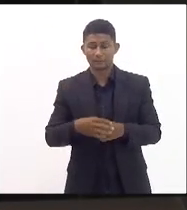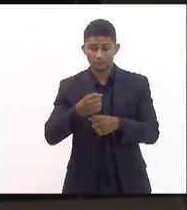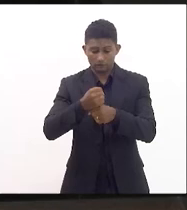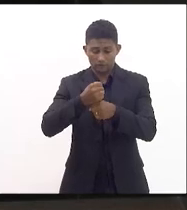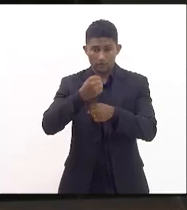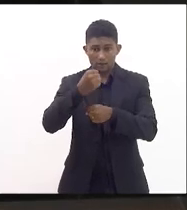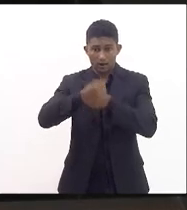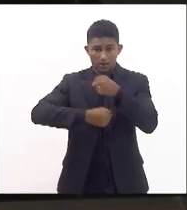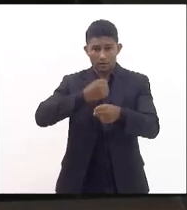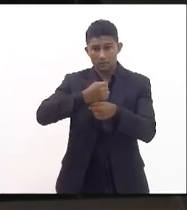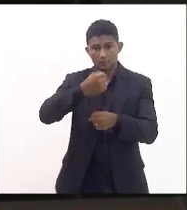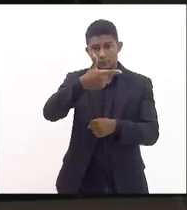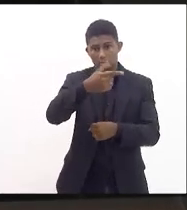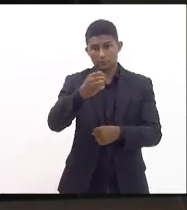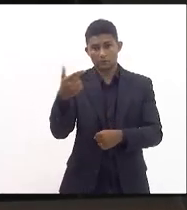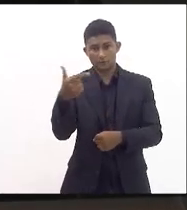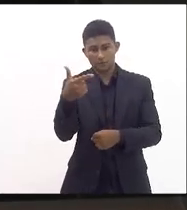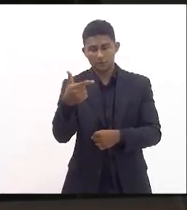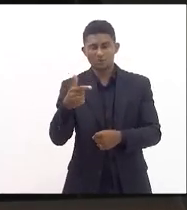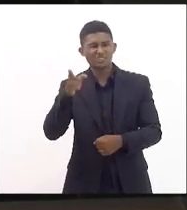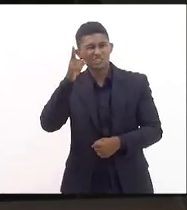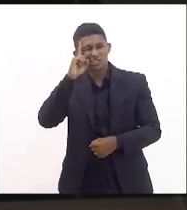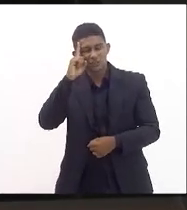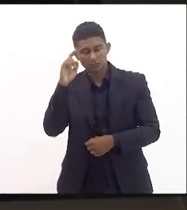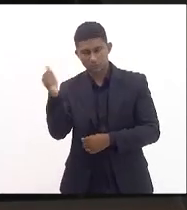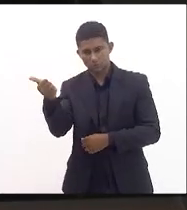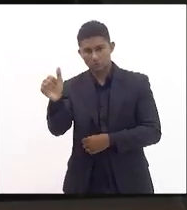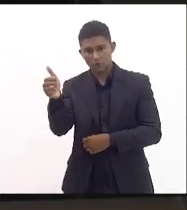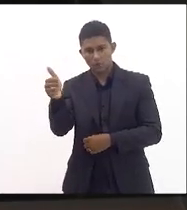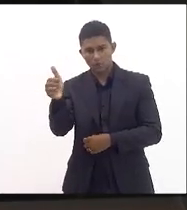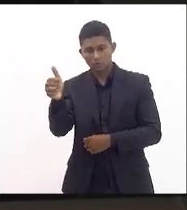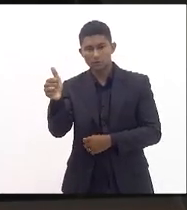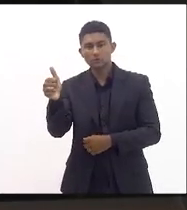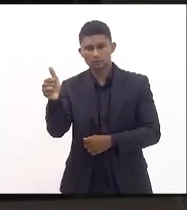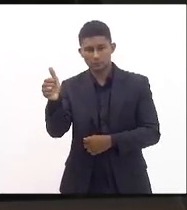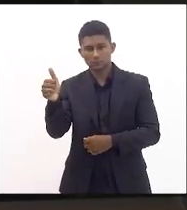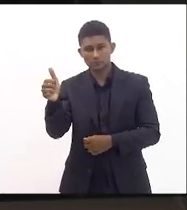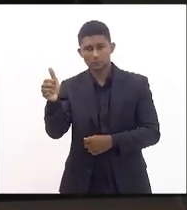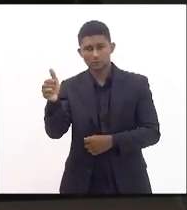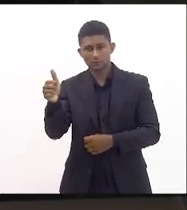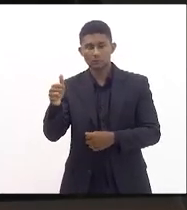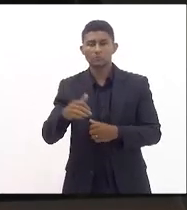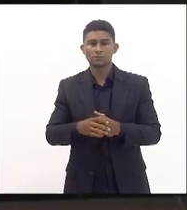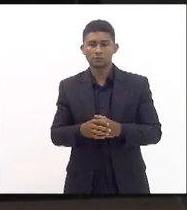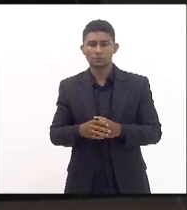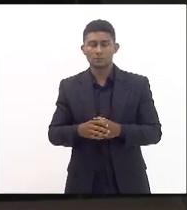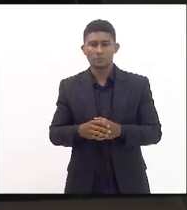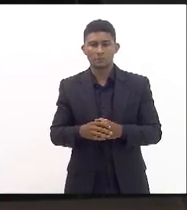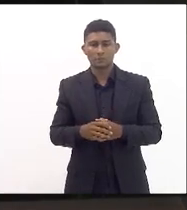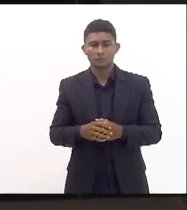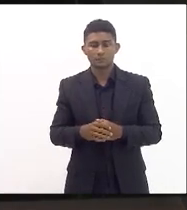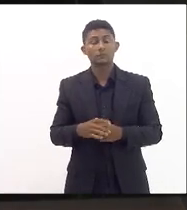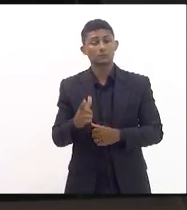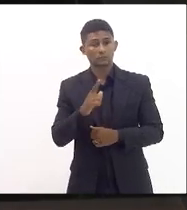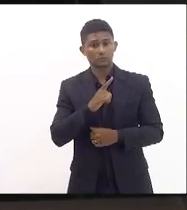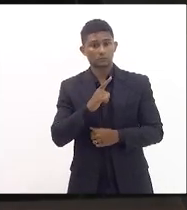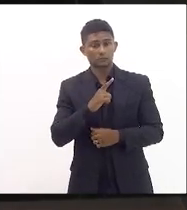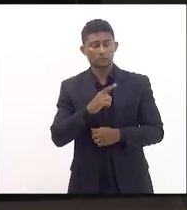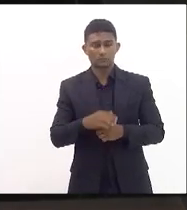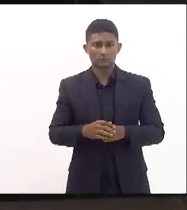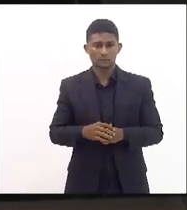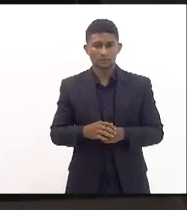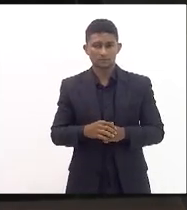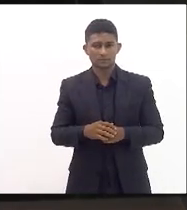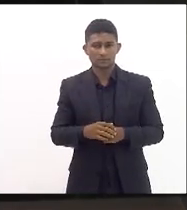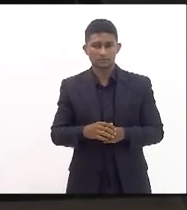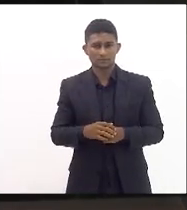2022, entre os dias 11... em 2022, nós tivemos, na